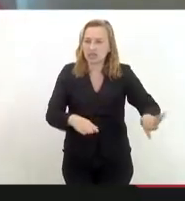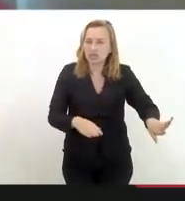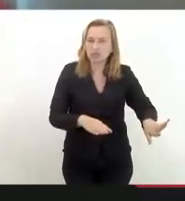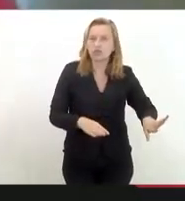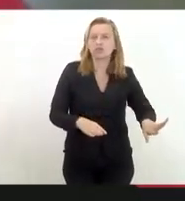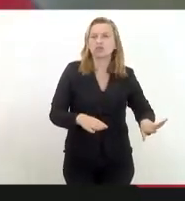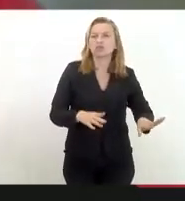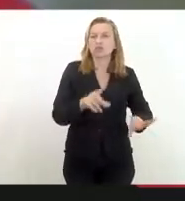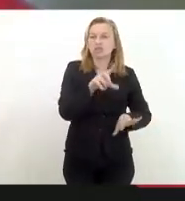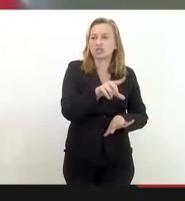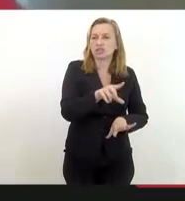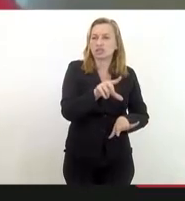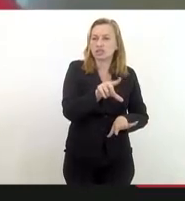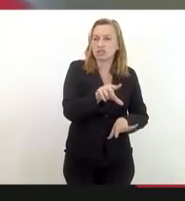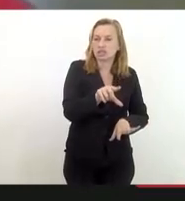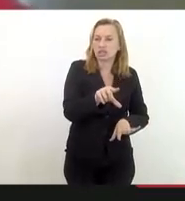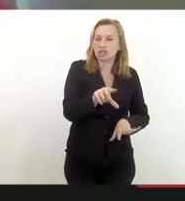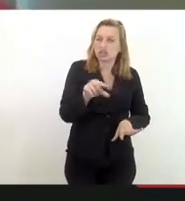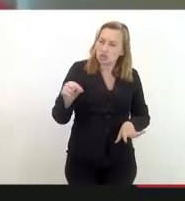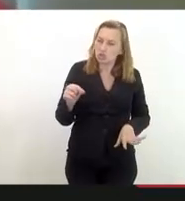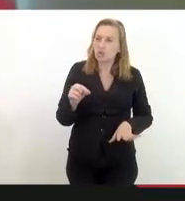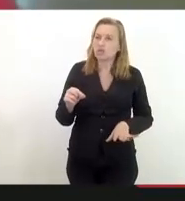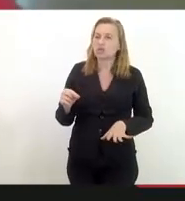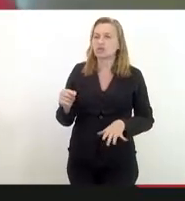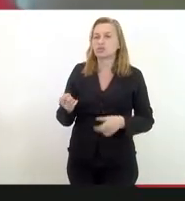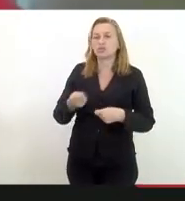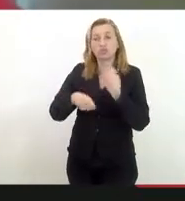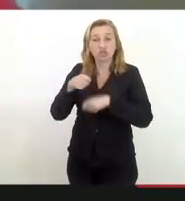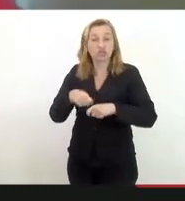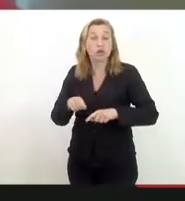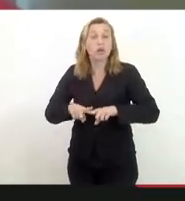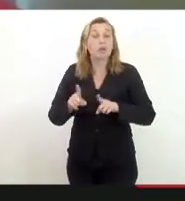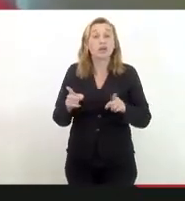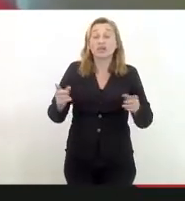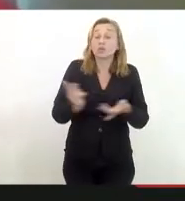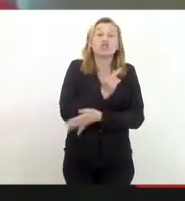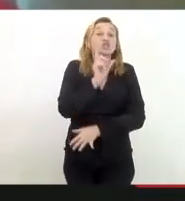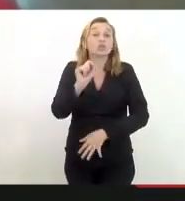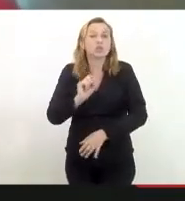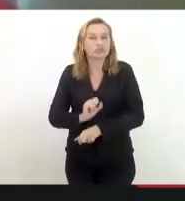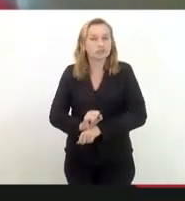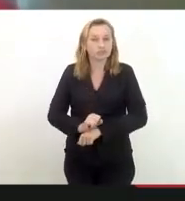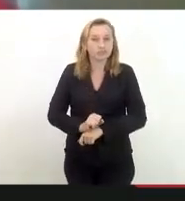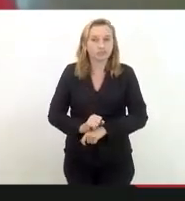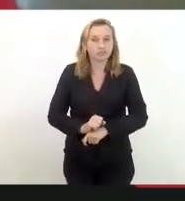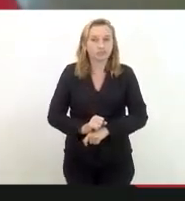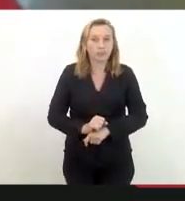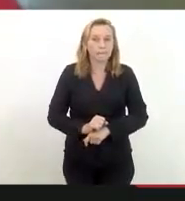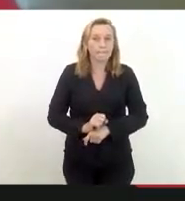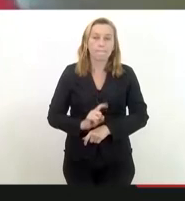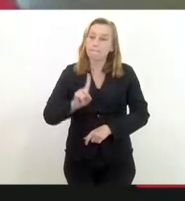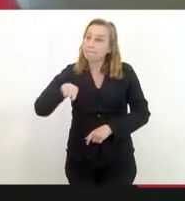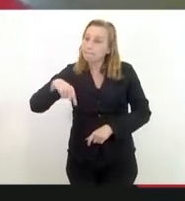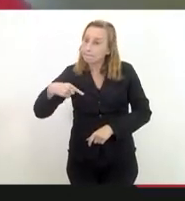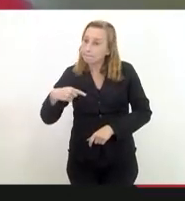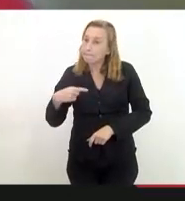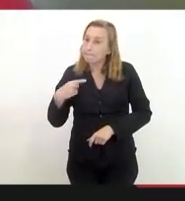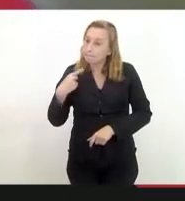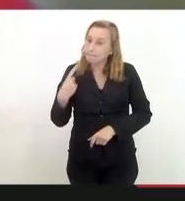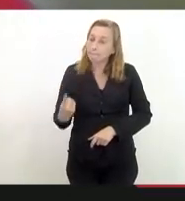na decisão do administrador. Acontece que após houve